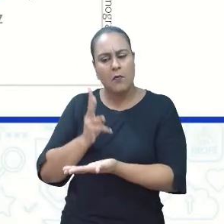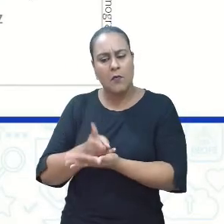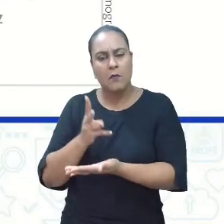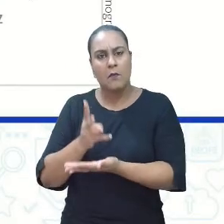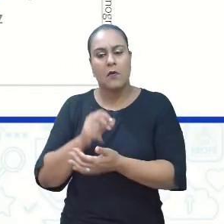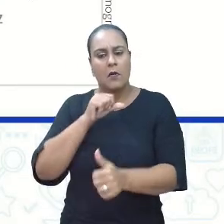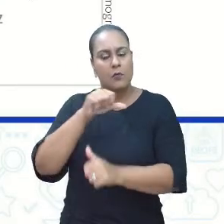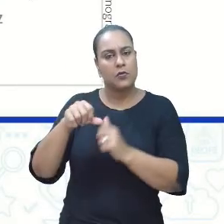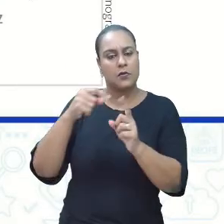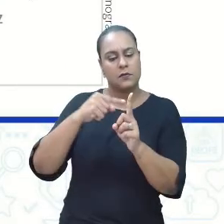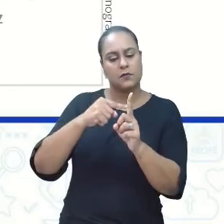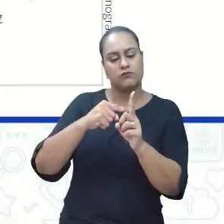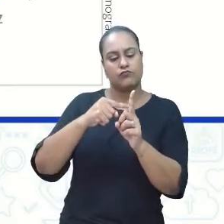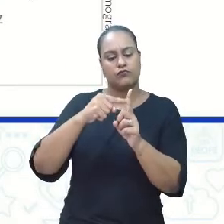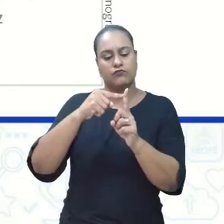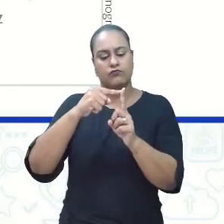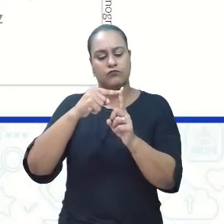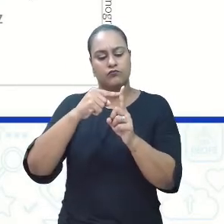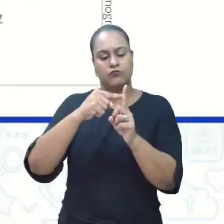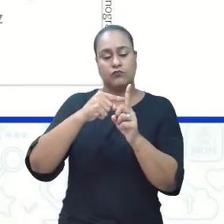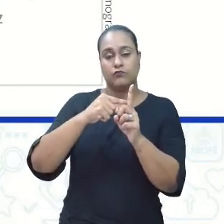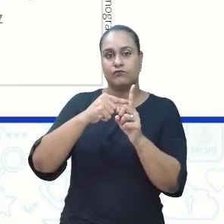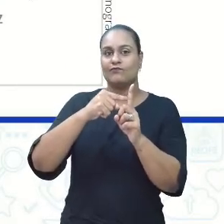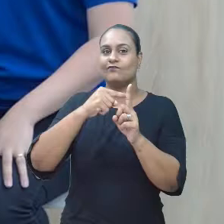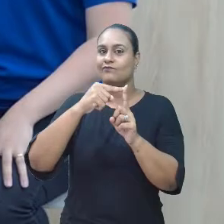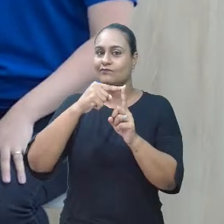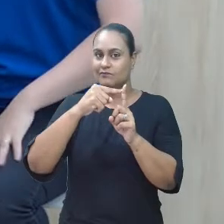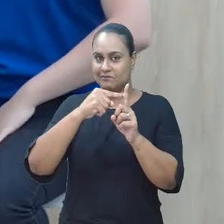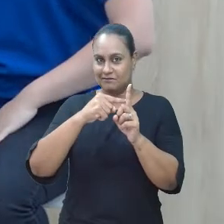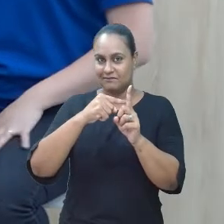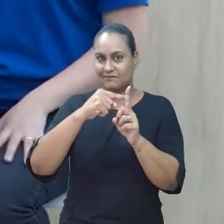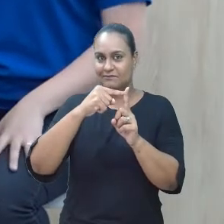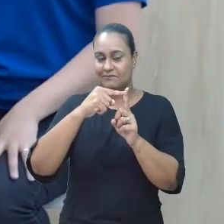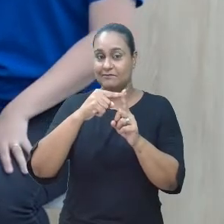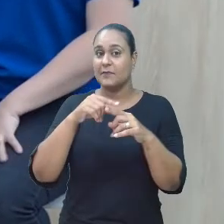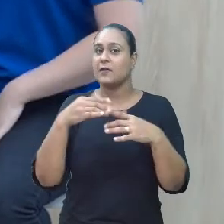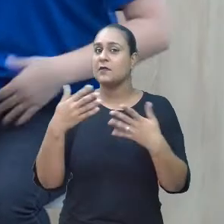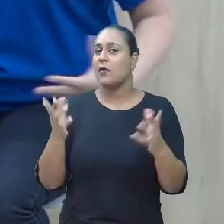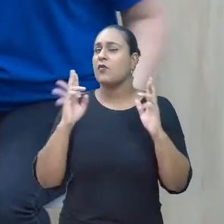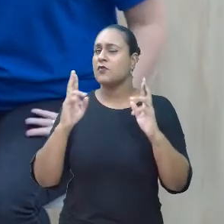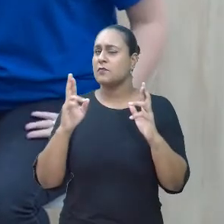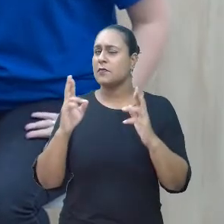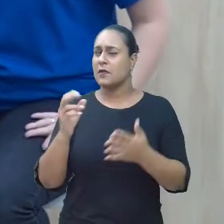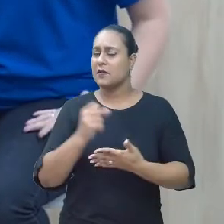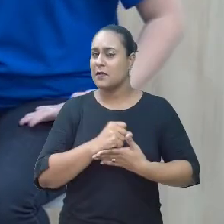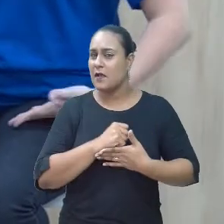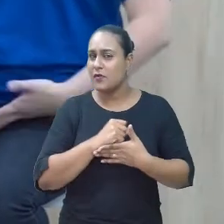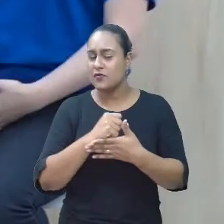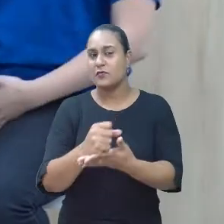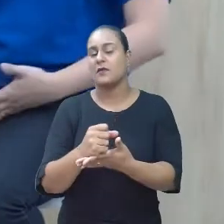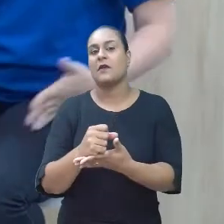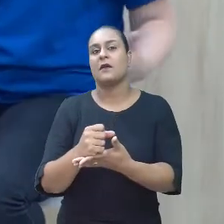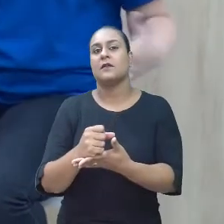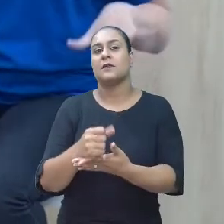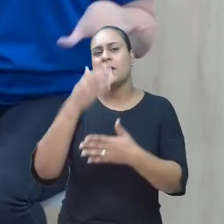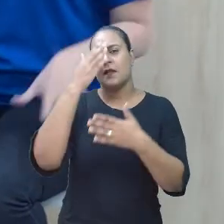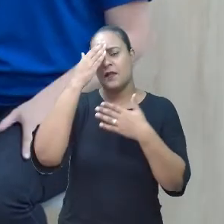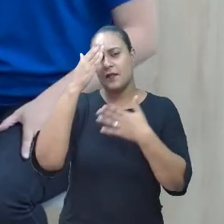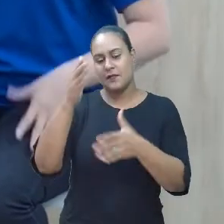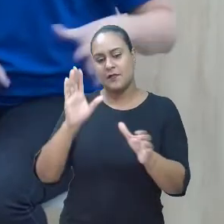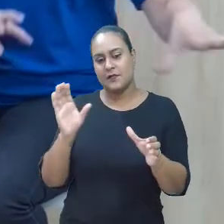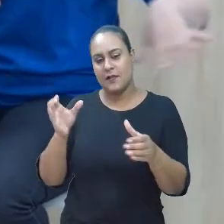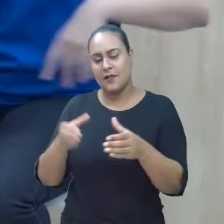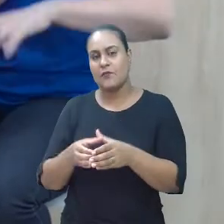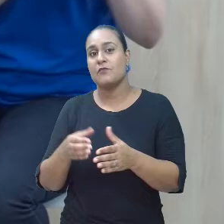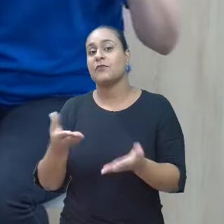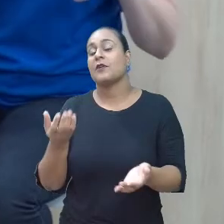de temperatura, né? Da continuidade dessa mudança de temperatura. Bom, professor, espero que eu tenha ajudado, Show, e maravilha. agradeço a equipe que já